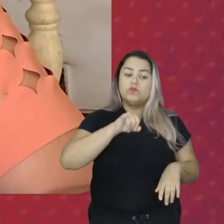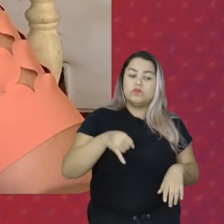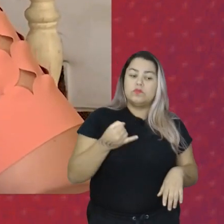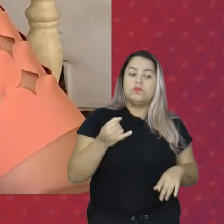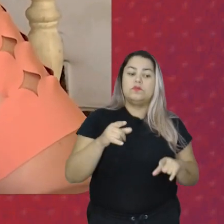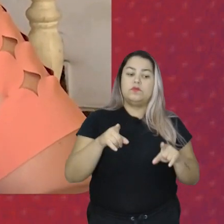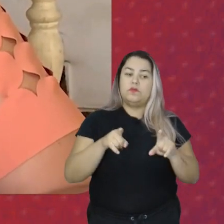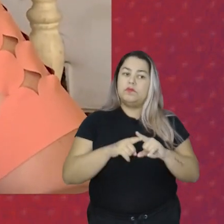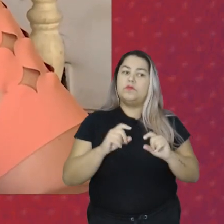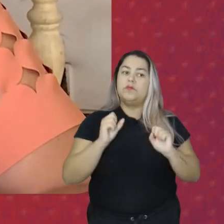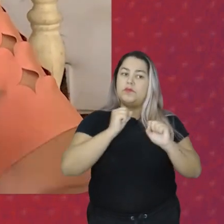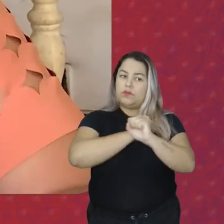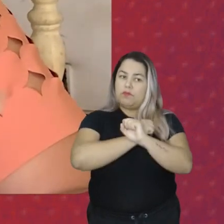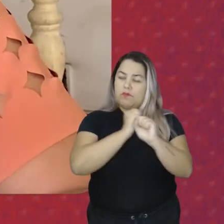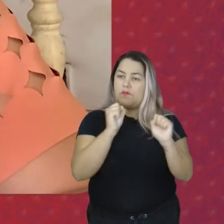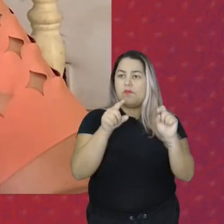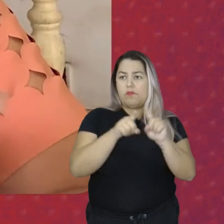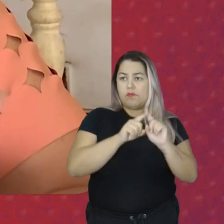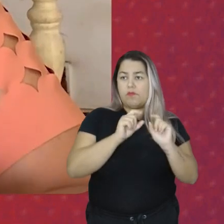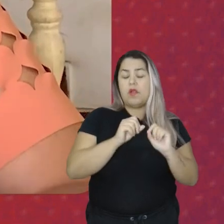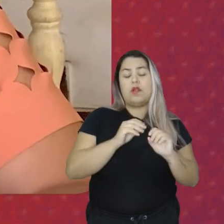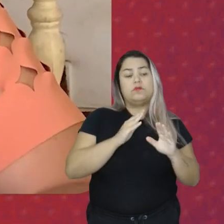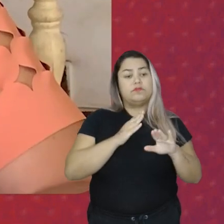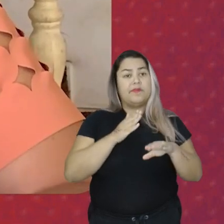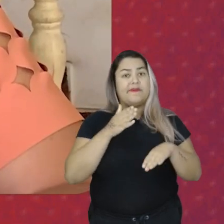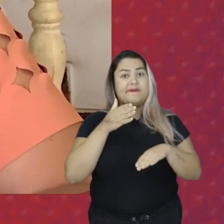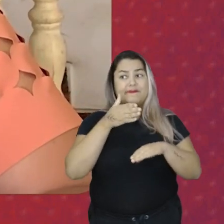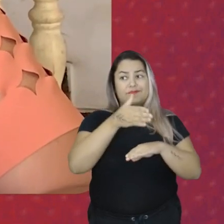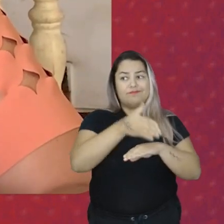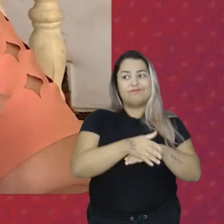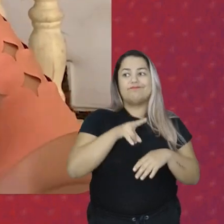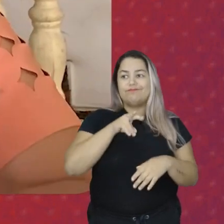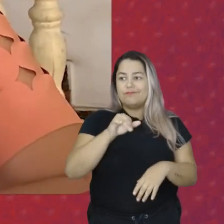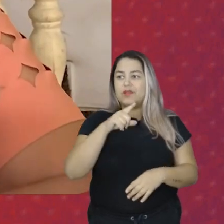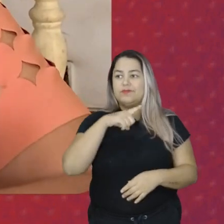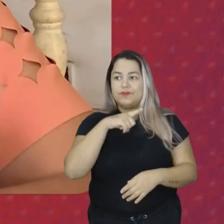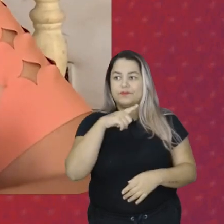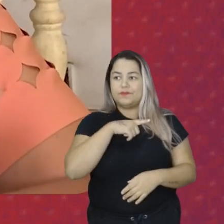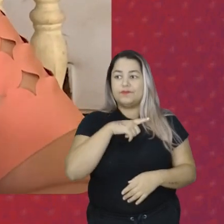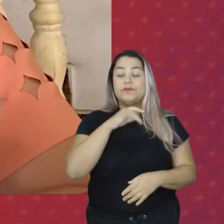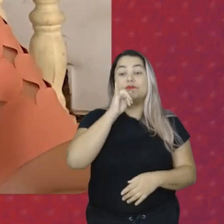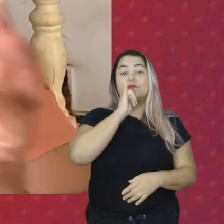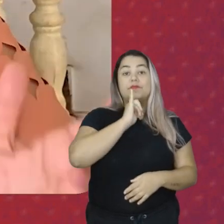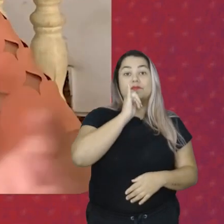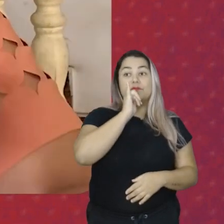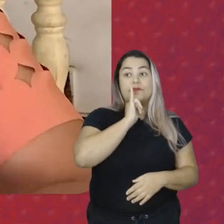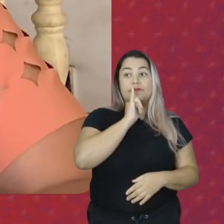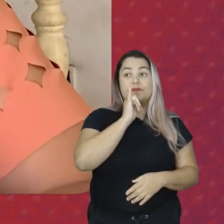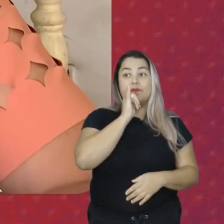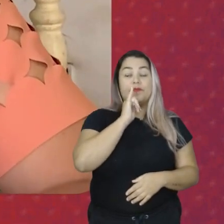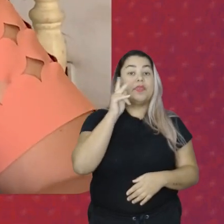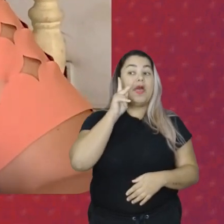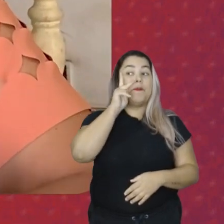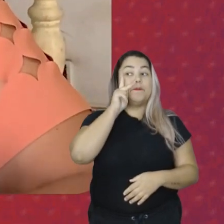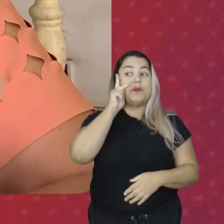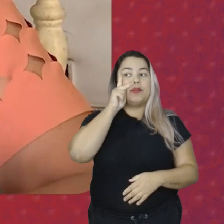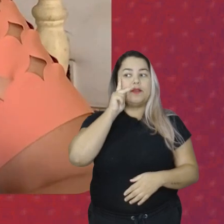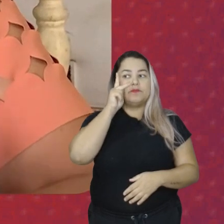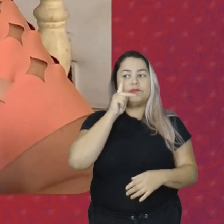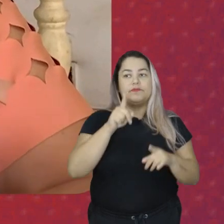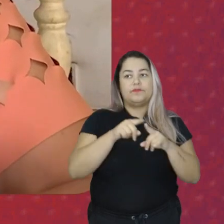oportunidades, possibilidades e acessos que você vai ter. Por exemplo, na Paraíba, eu